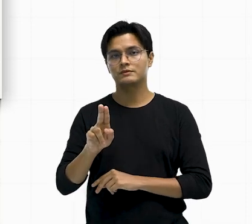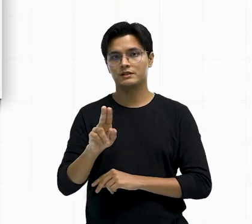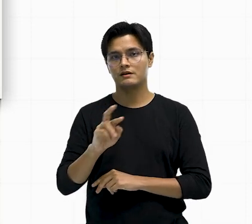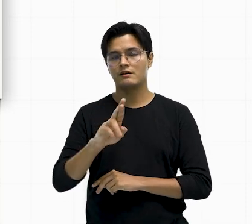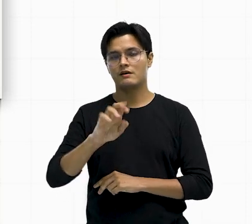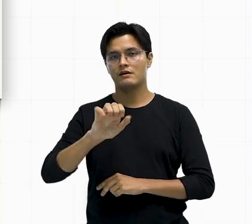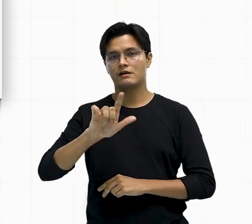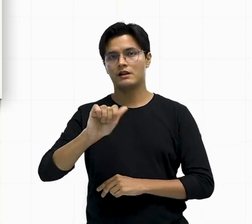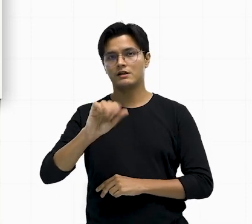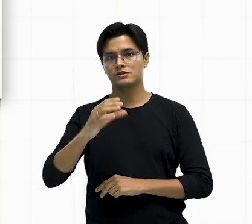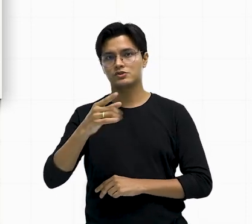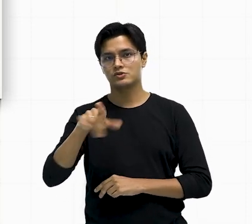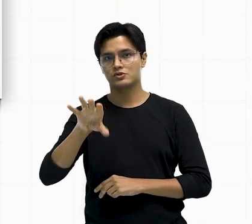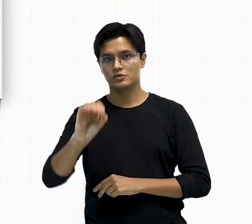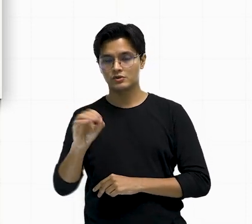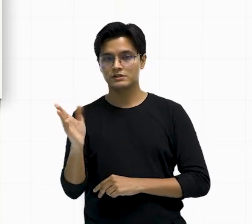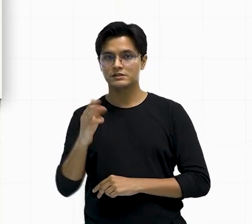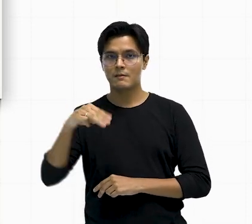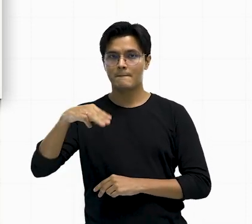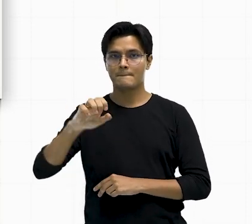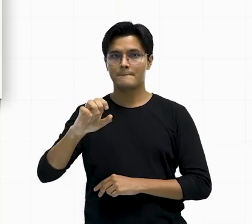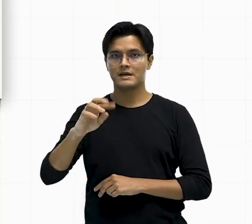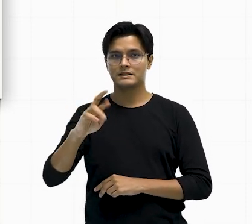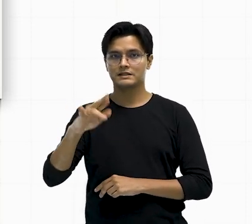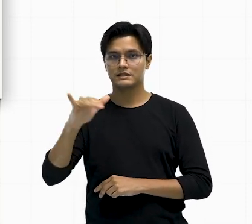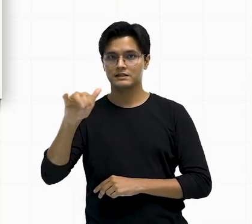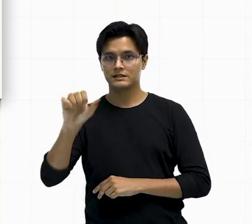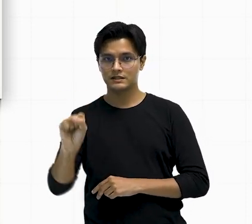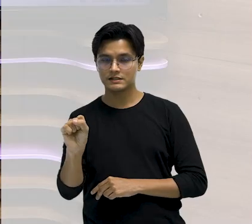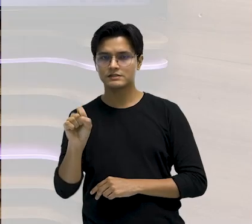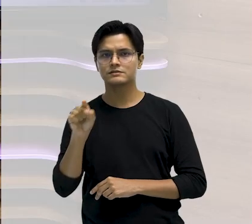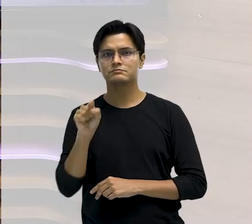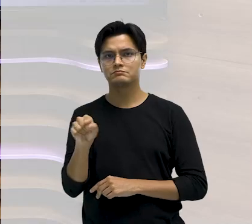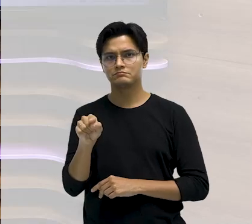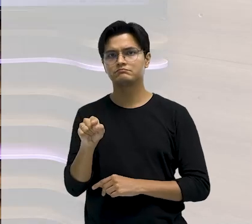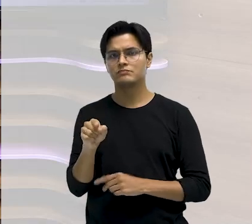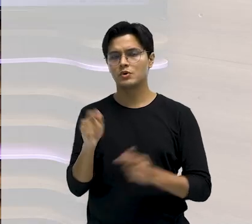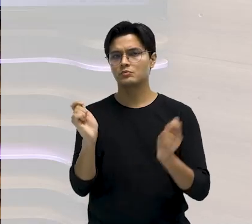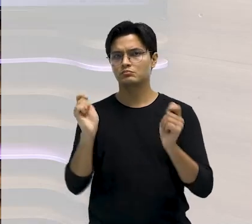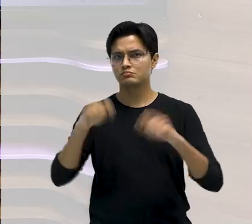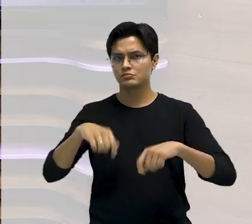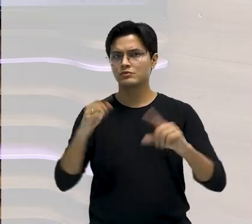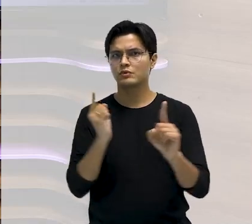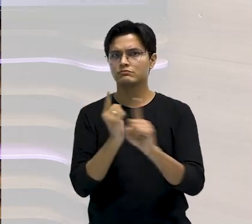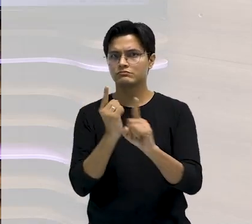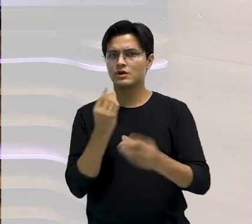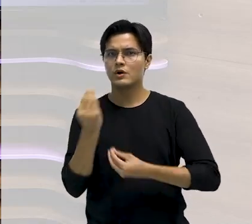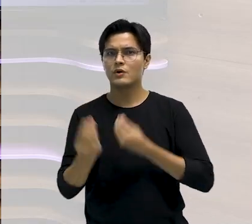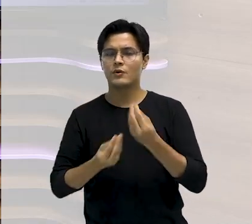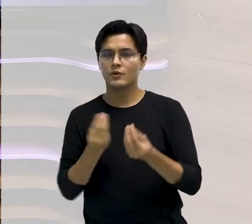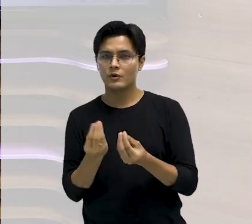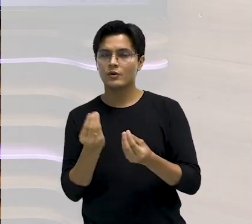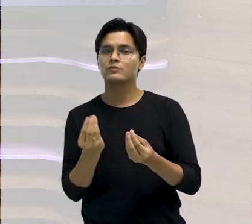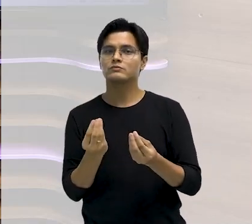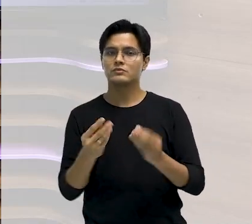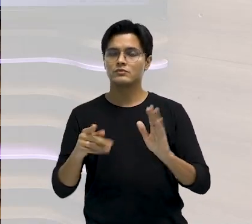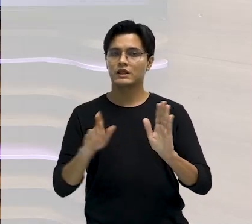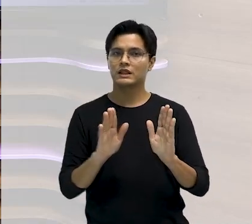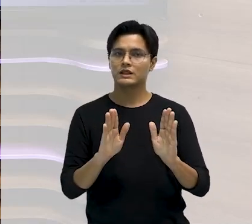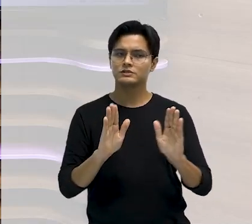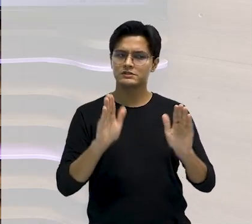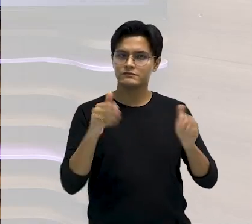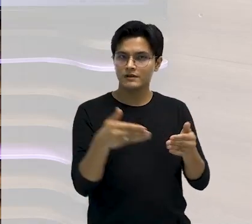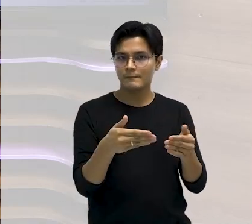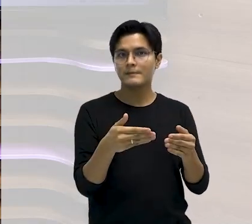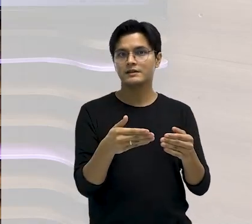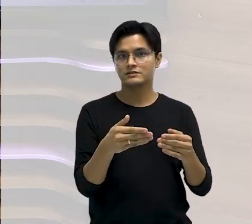relações métricas. E essas relações, elas só são possíveis serem encontradas em triângulos retângulos.